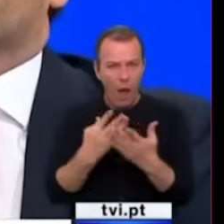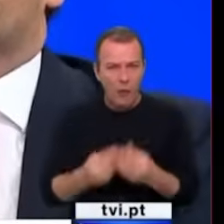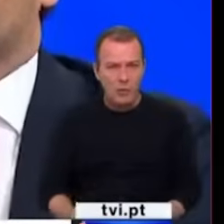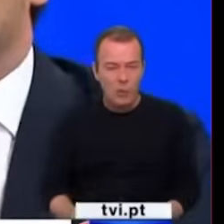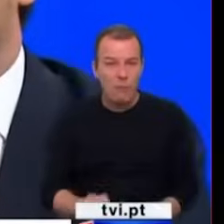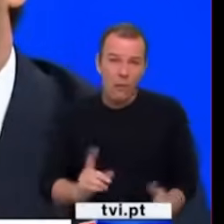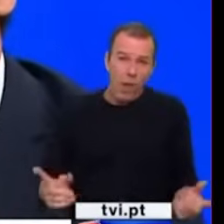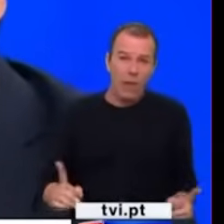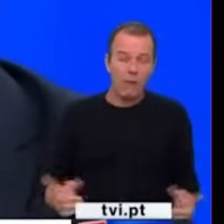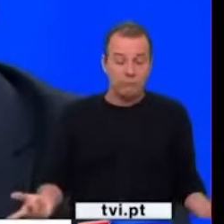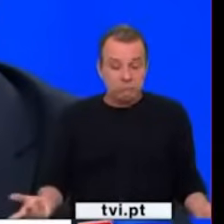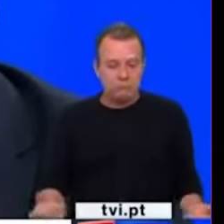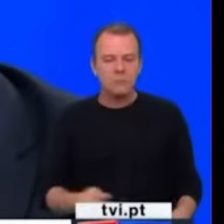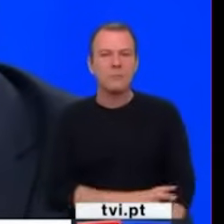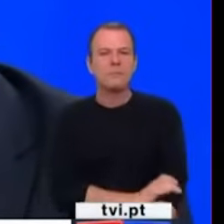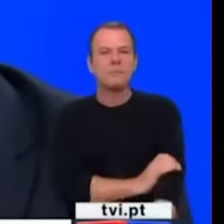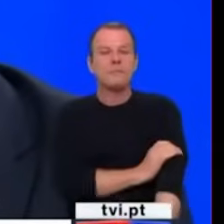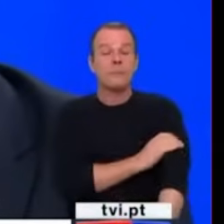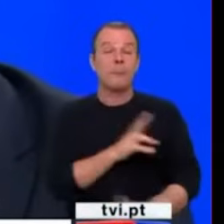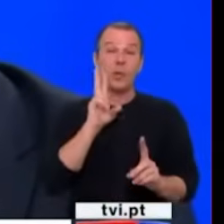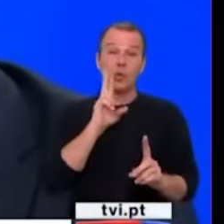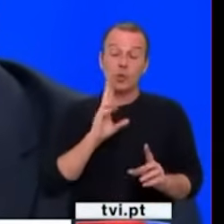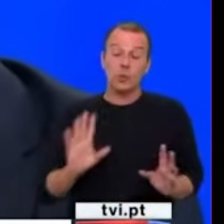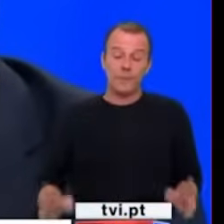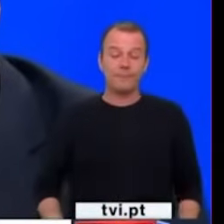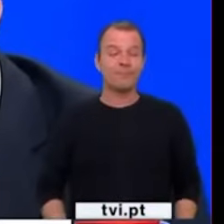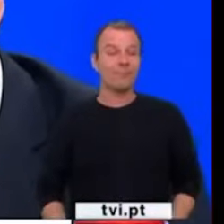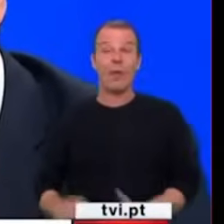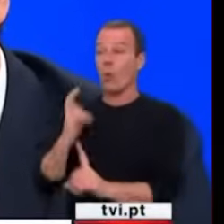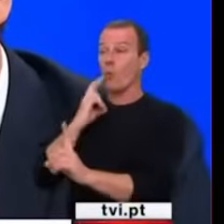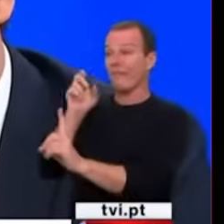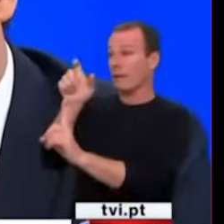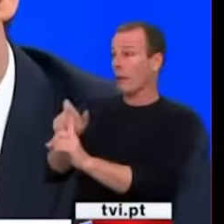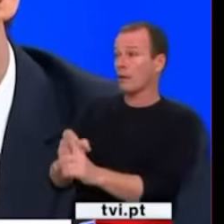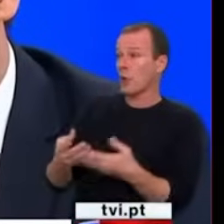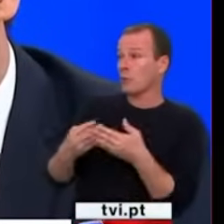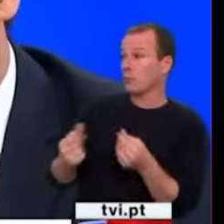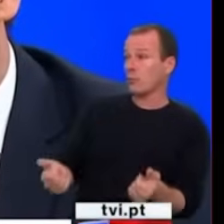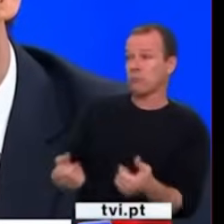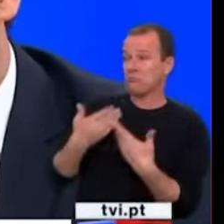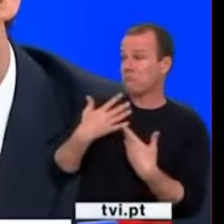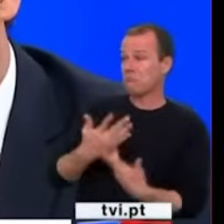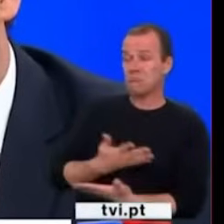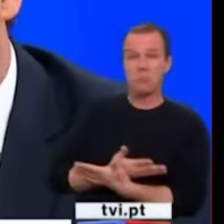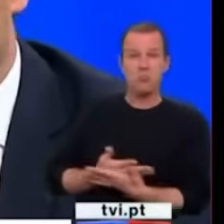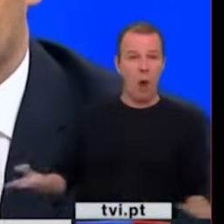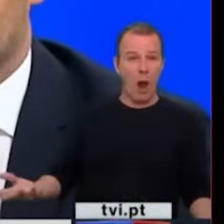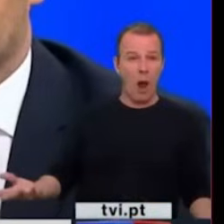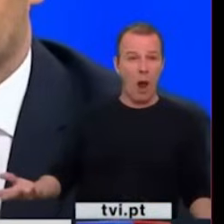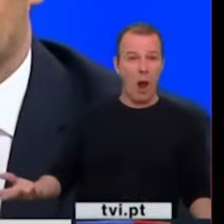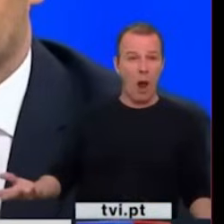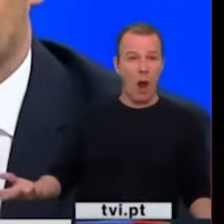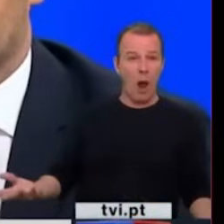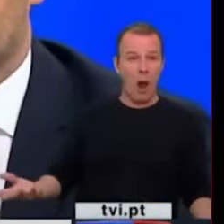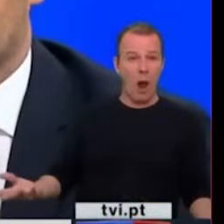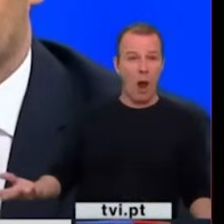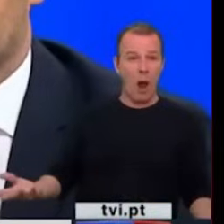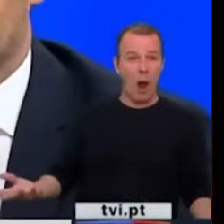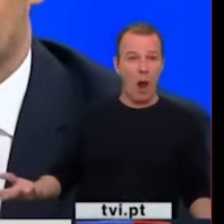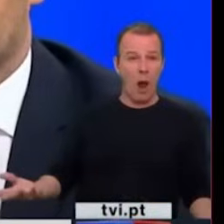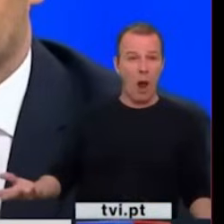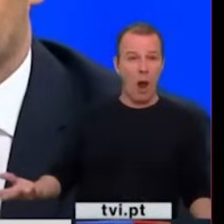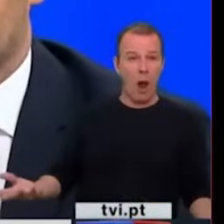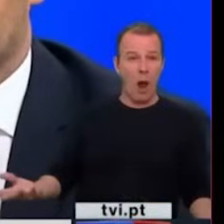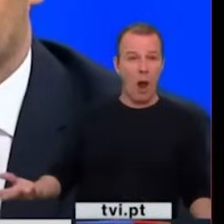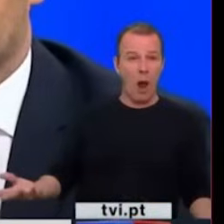que está tudo bem assim eu peço eu peço desculpa o André Ventura não trouxe nenhuma solução achou que tinha tinha criado este gajo também realmente em